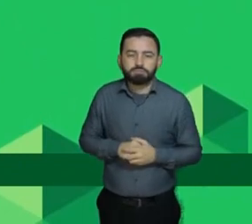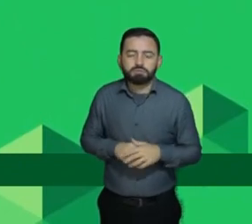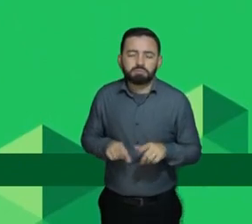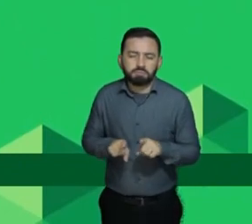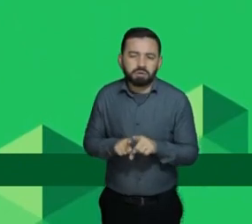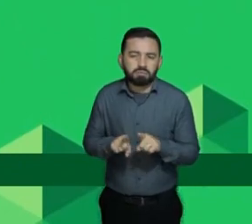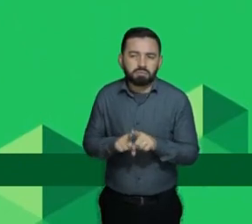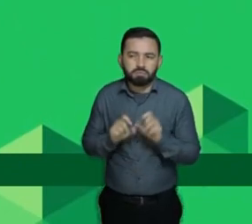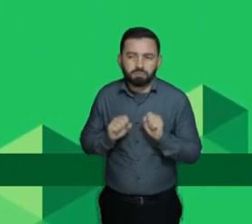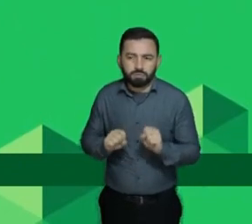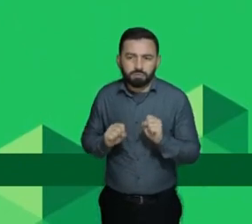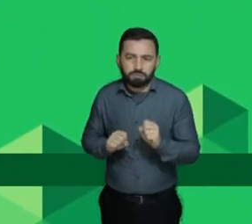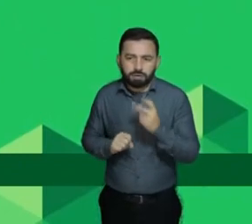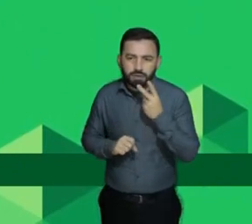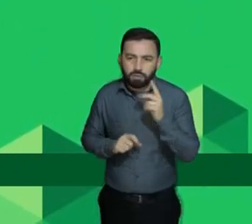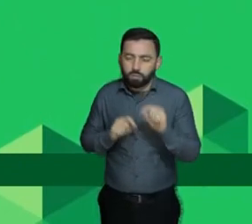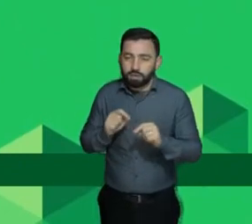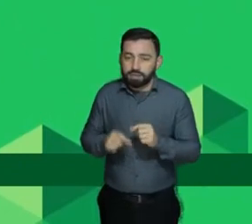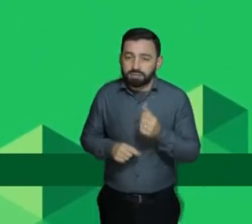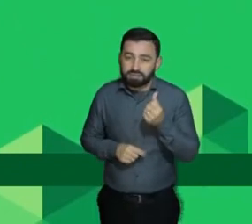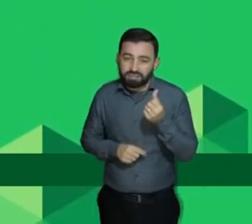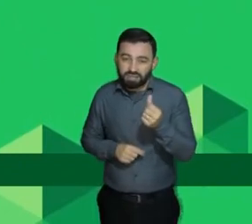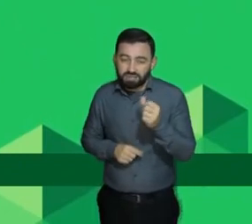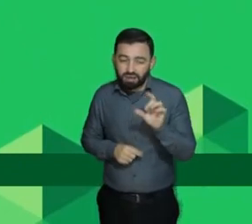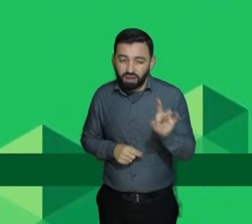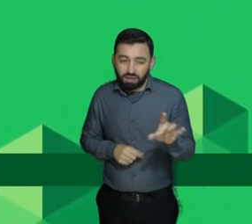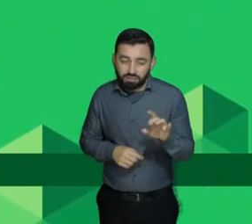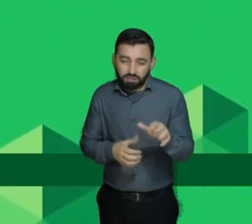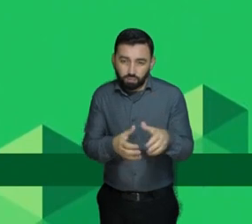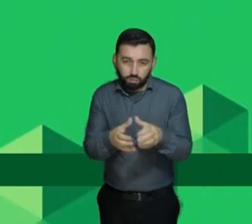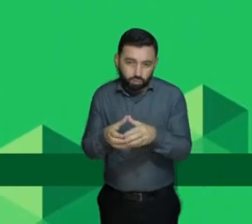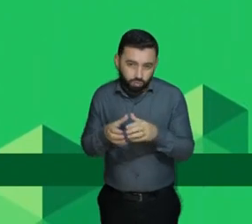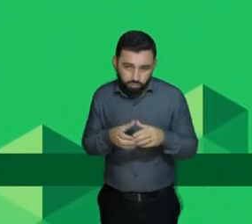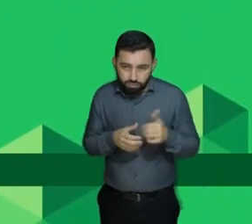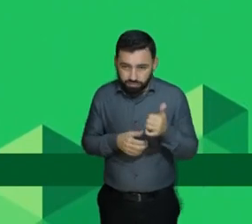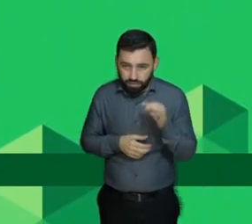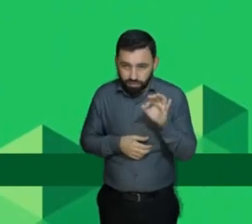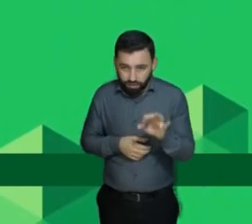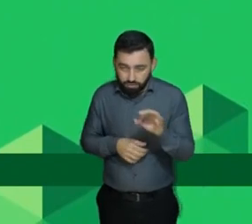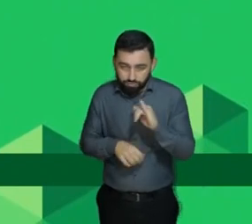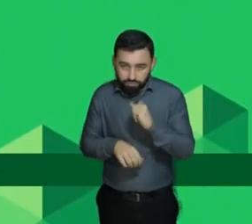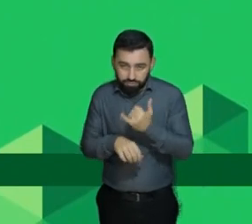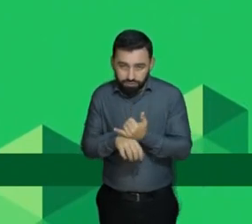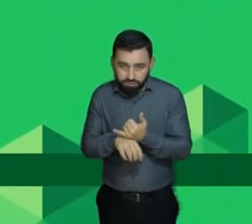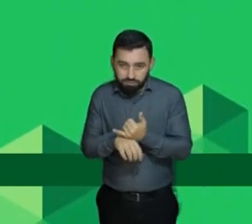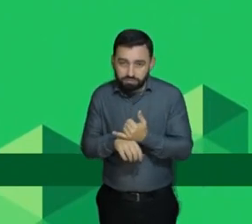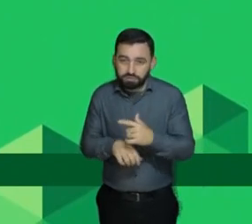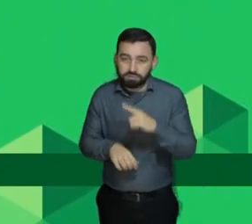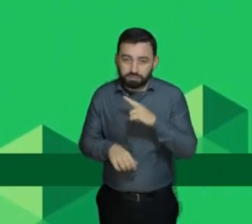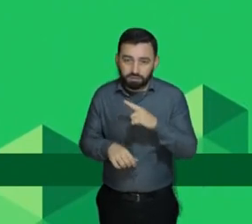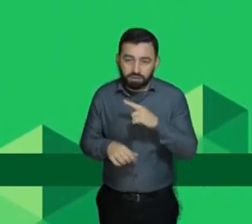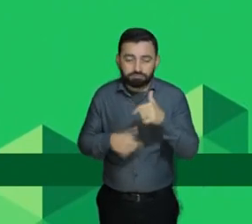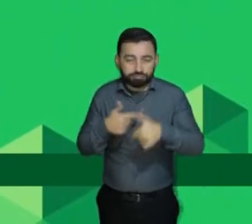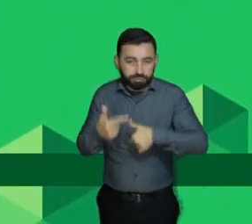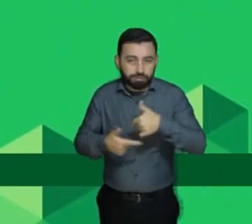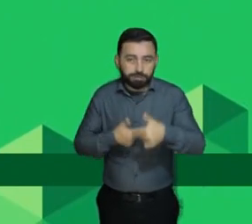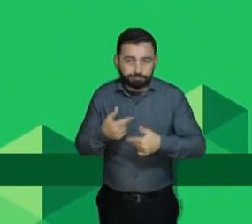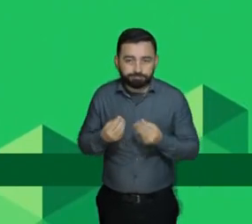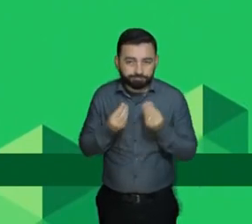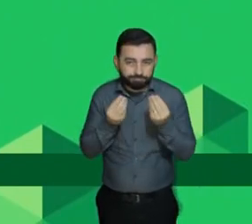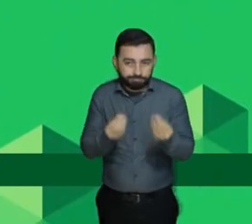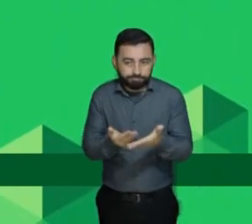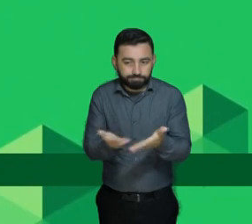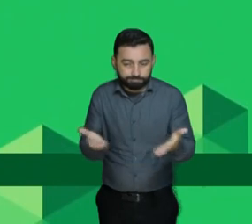dizer que 6 em cada 10 moradores de Joinville receberam algum tipo de serviço ou